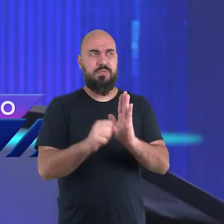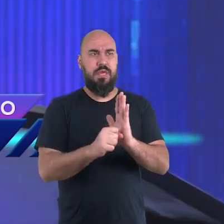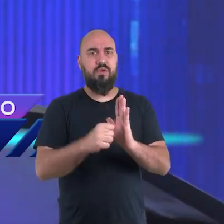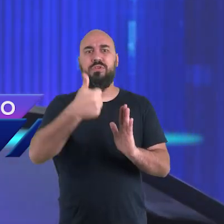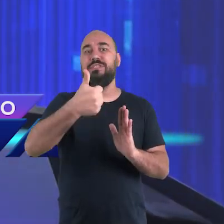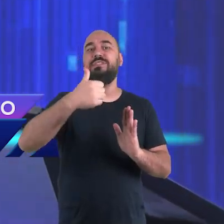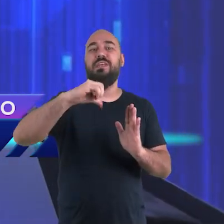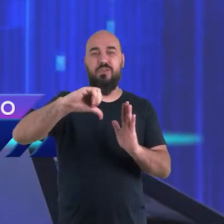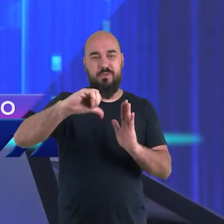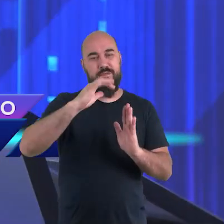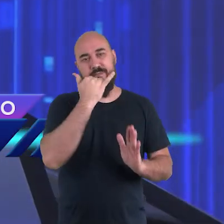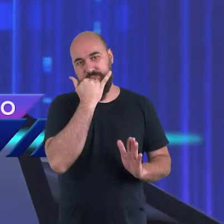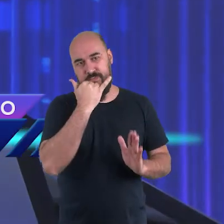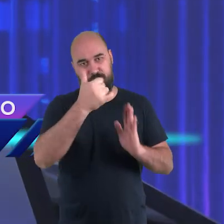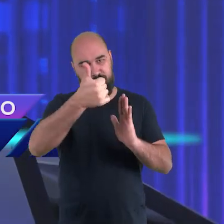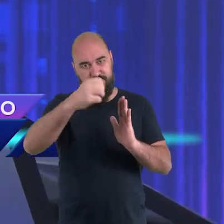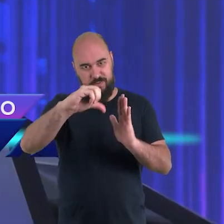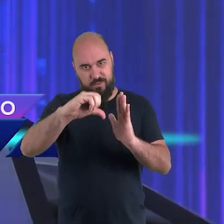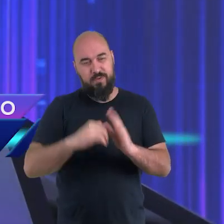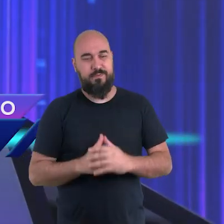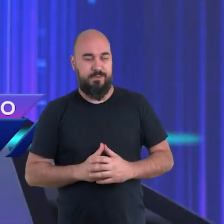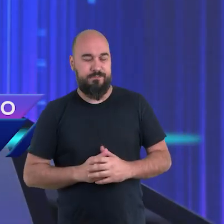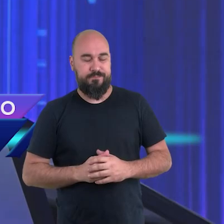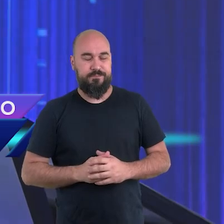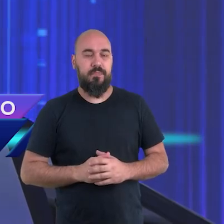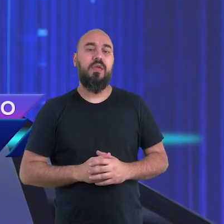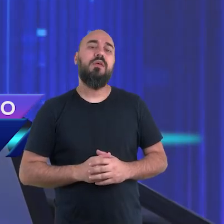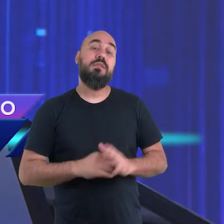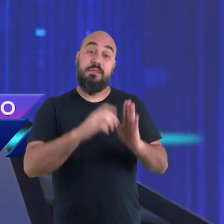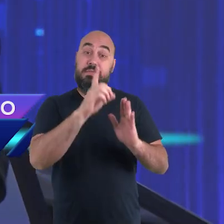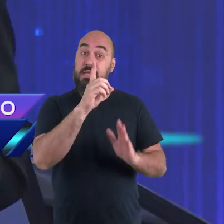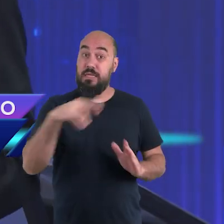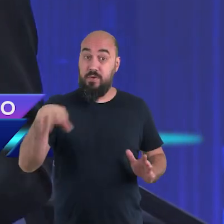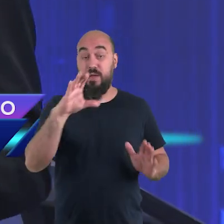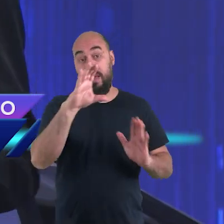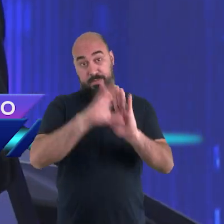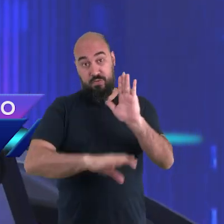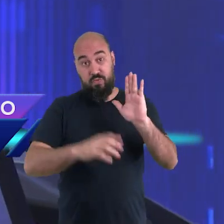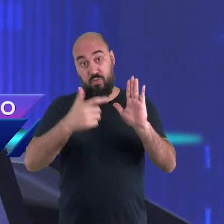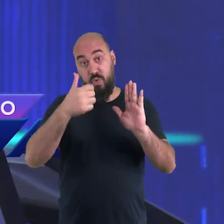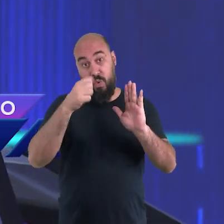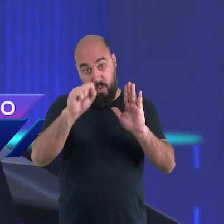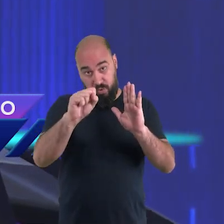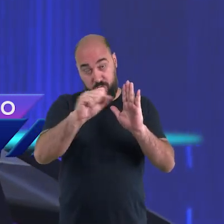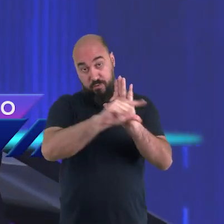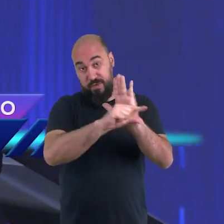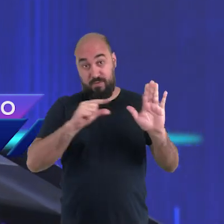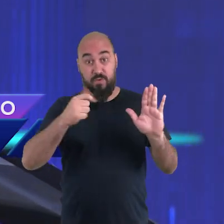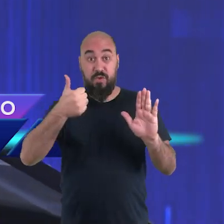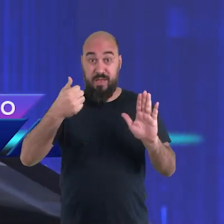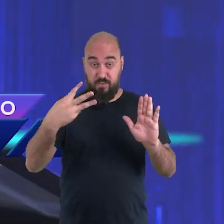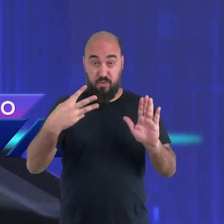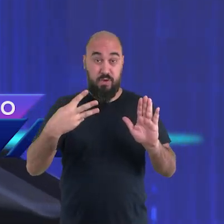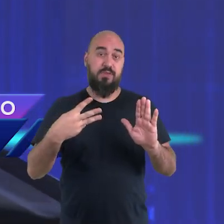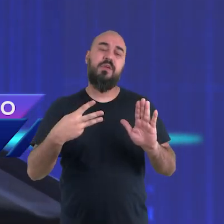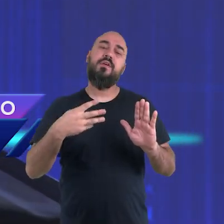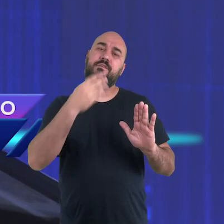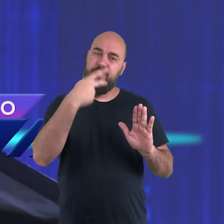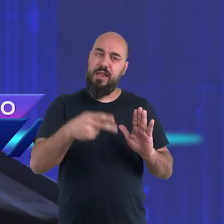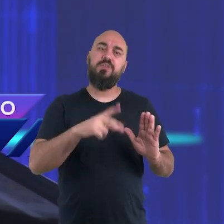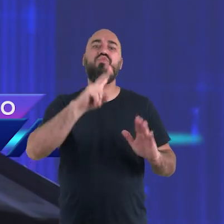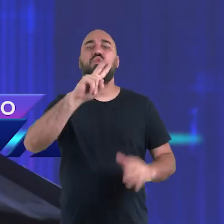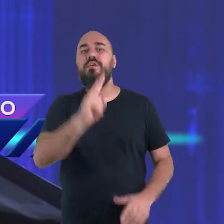não compreenderam o evento. Quando estudaram Daniel capítulo 8, versículo 14, que diz que até 2.300